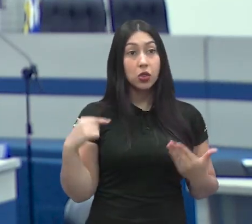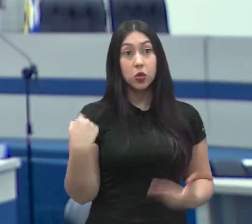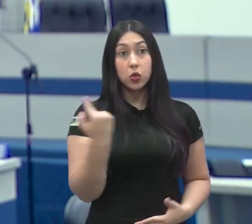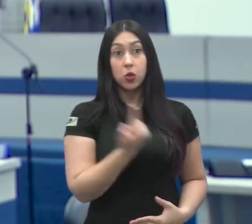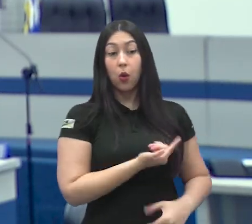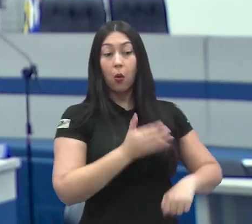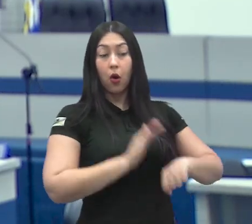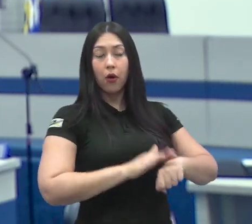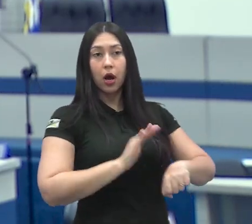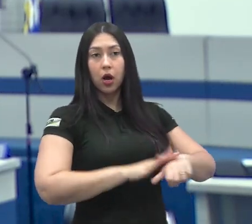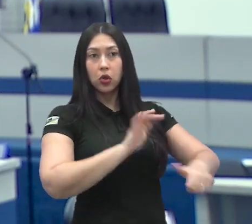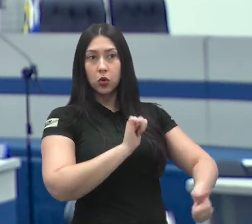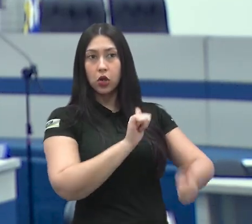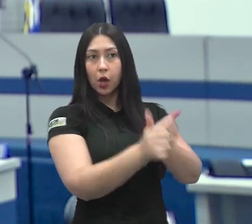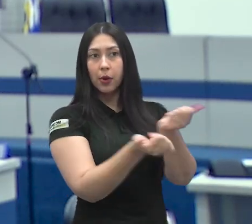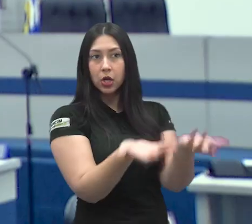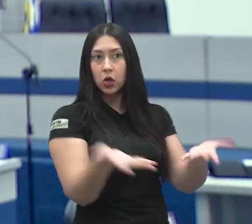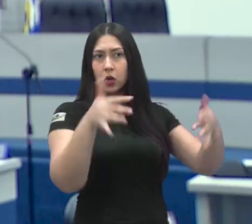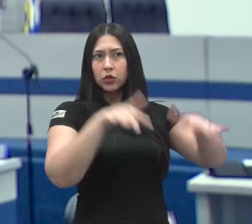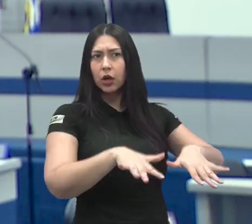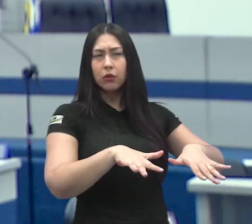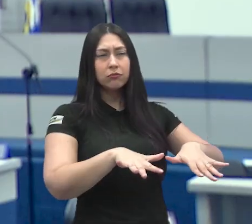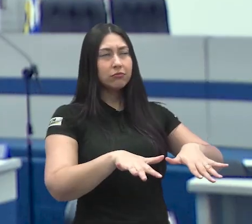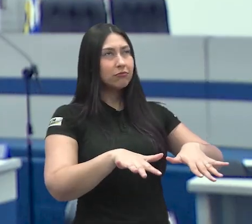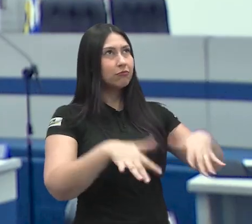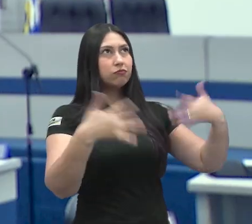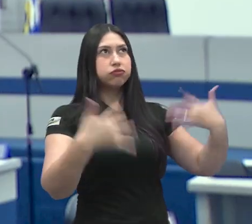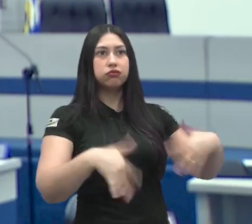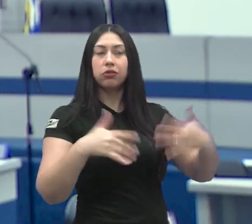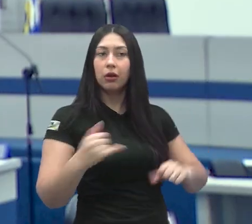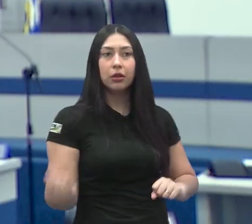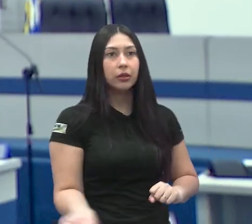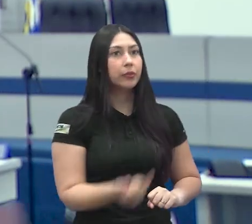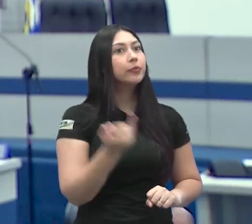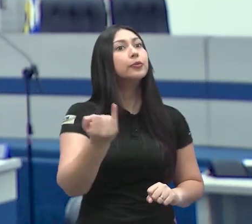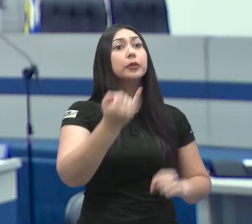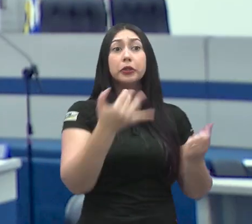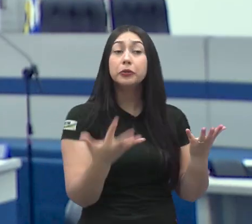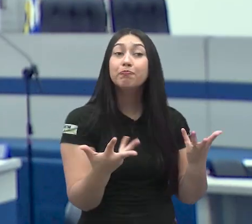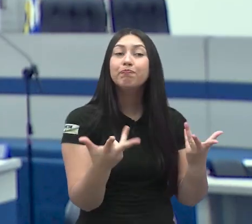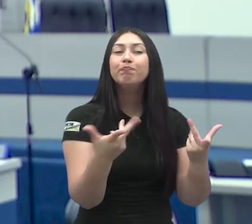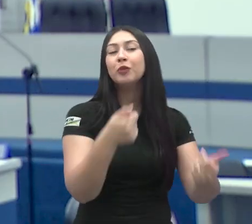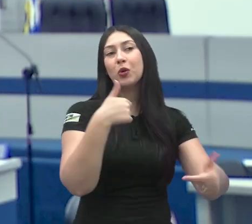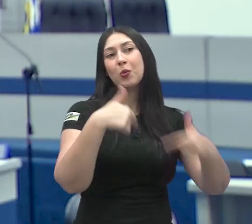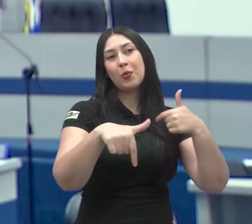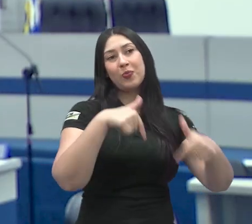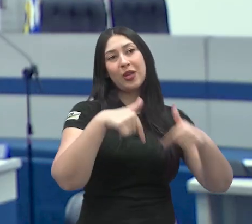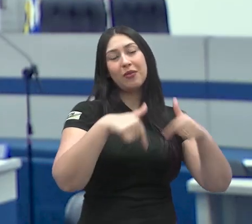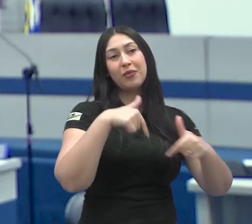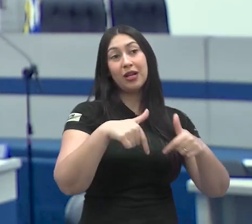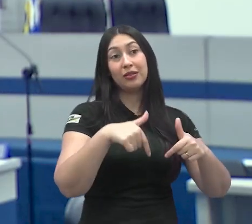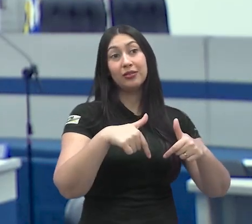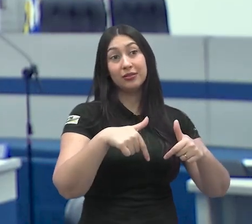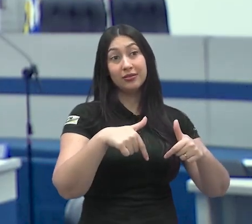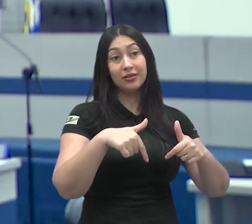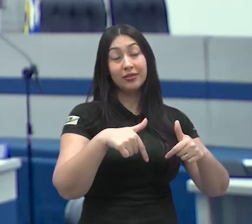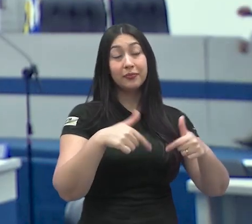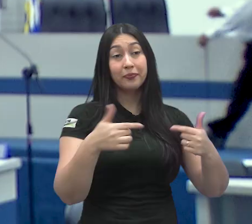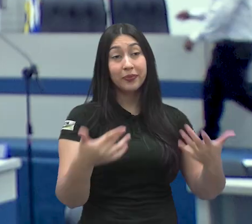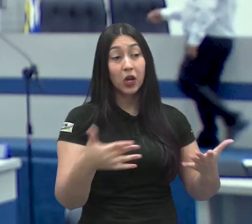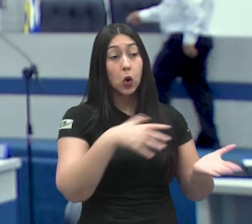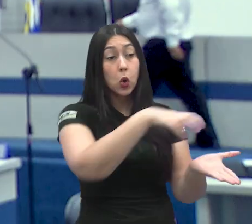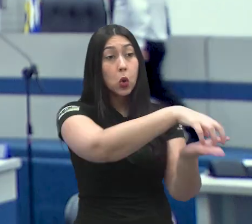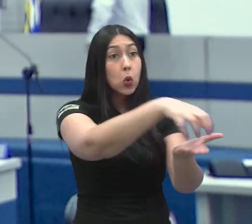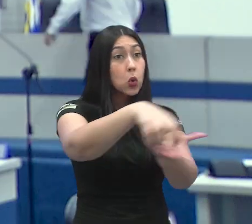faz através do esporte com a inclusão é fundamental e extraordinário o trabalho desses